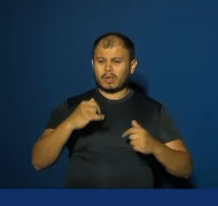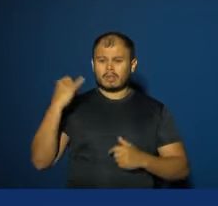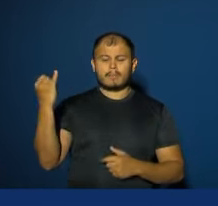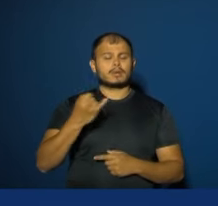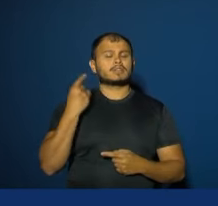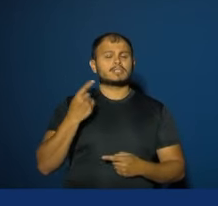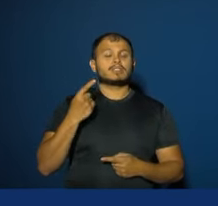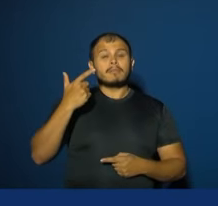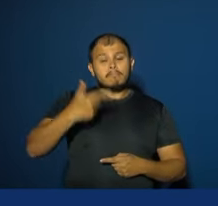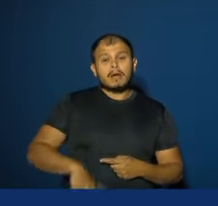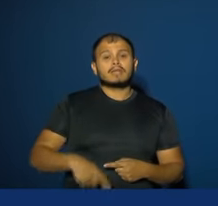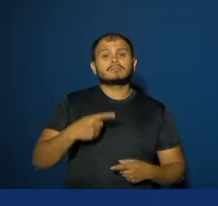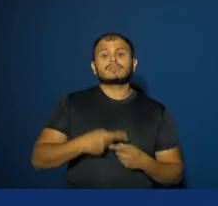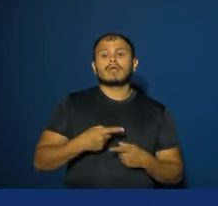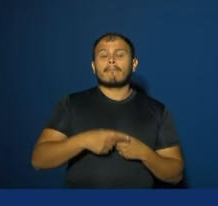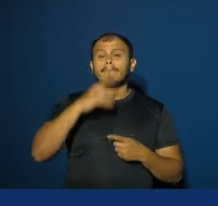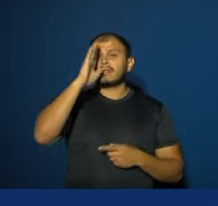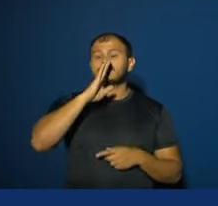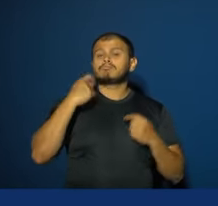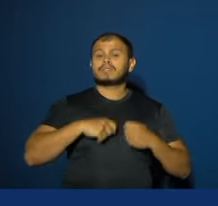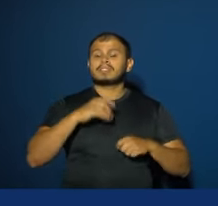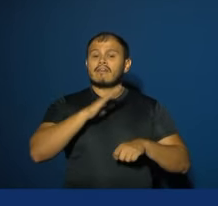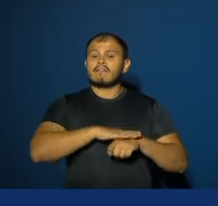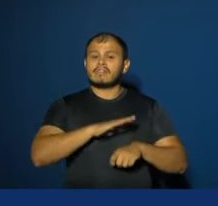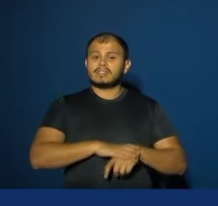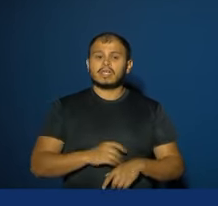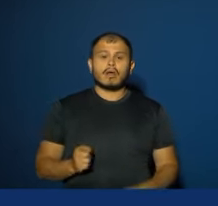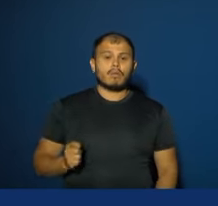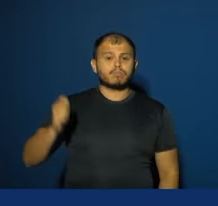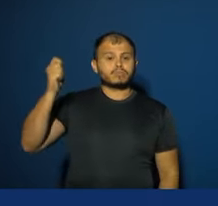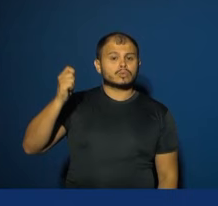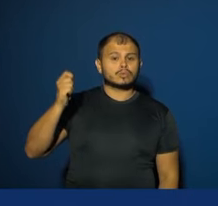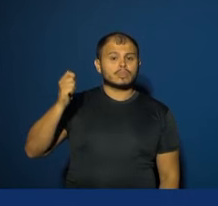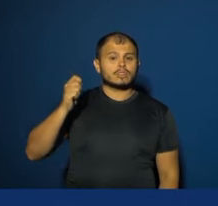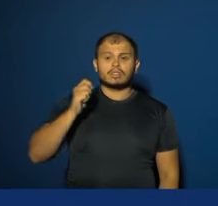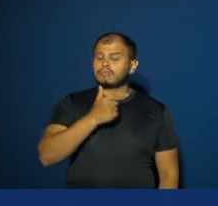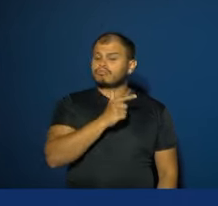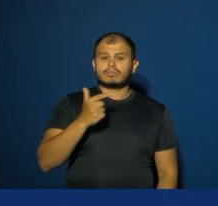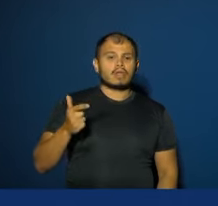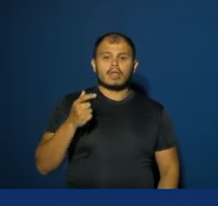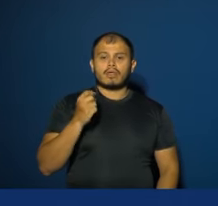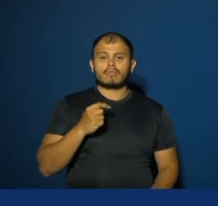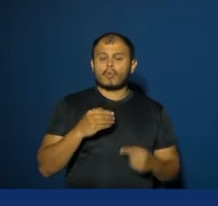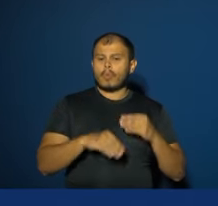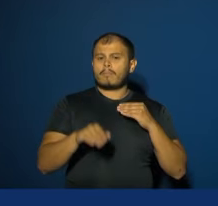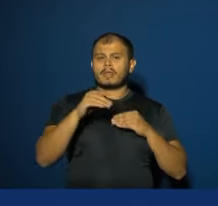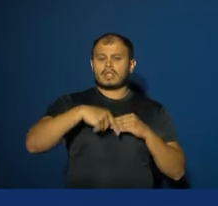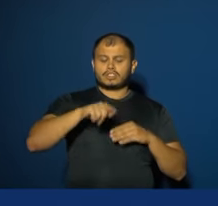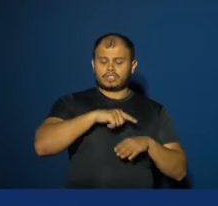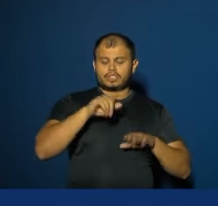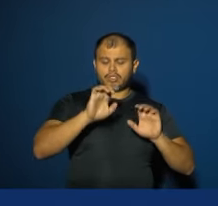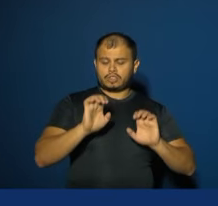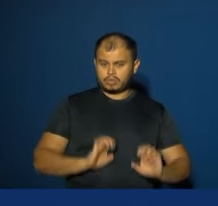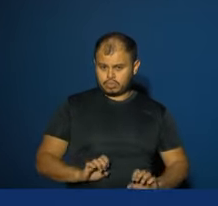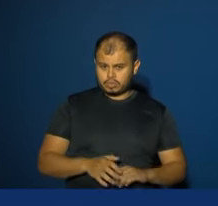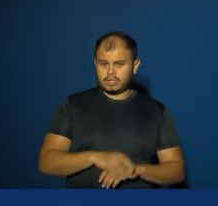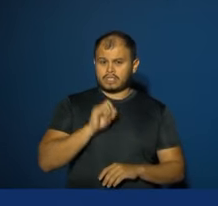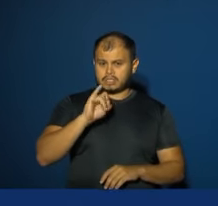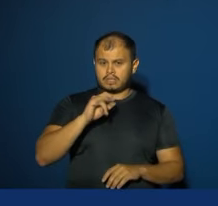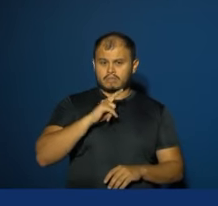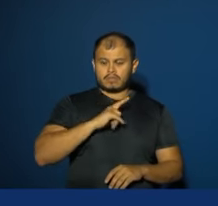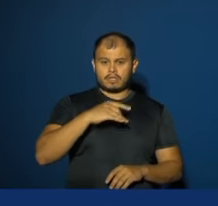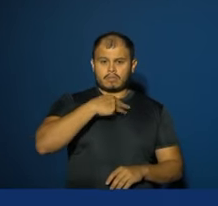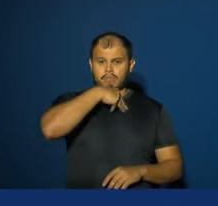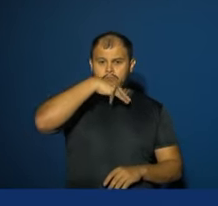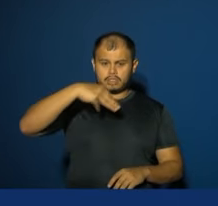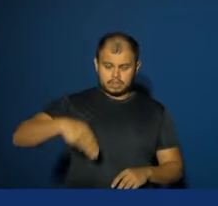Brasil precisa fazer mais leilões por fazer pouco leilão não dialoga com a necessidade da nossa infraestrutura se eu fosse aqui